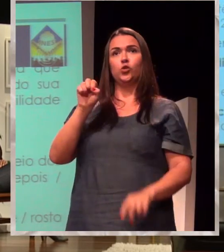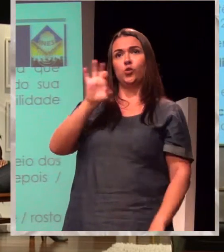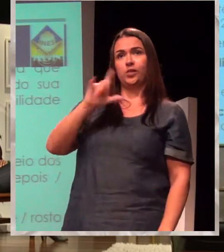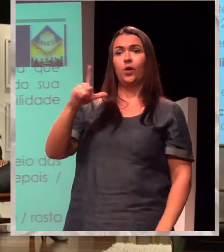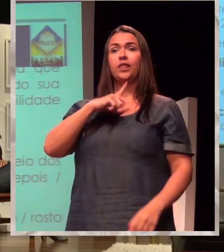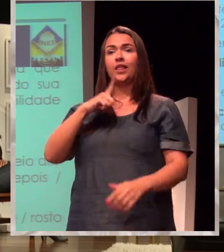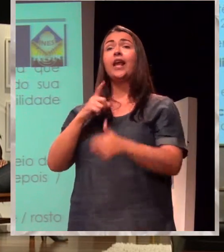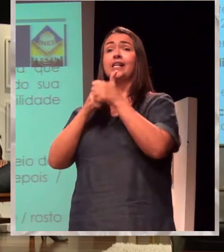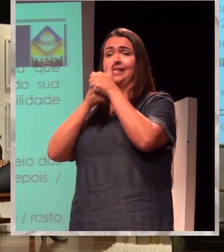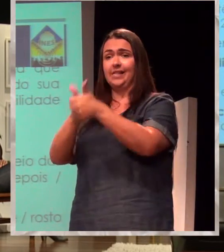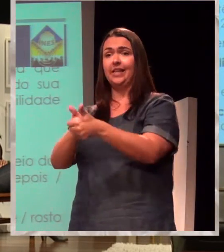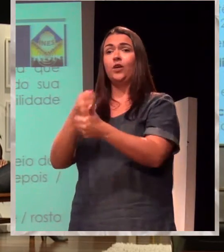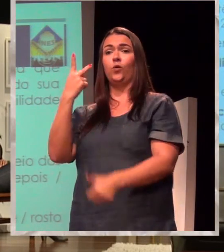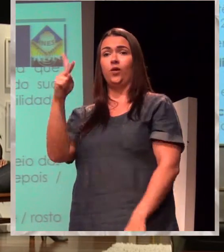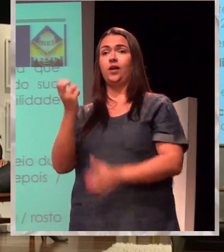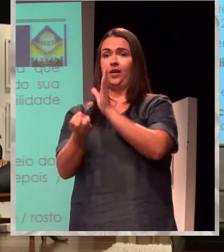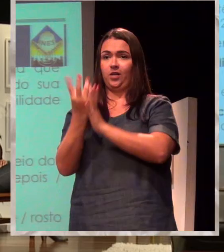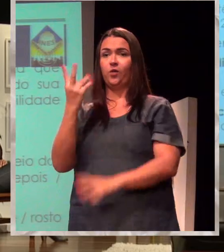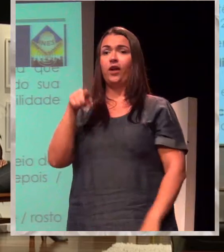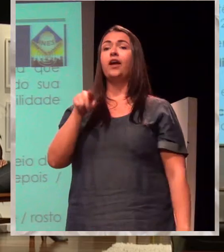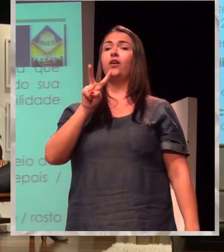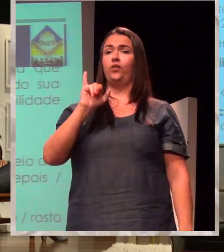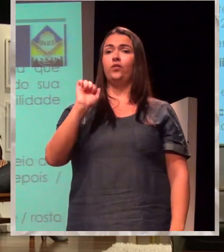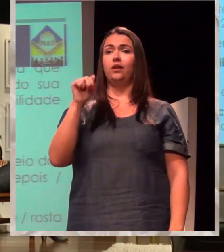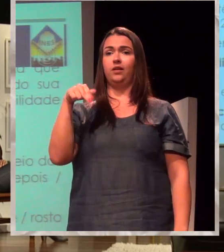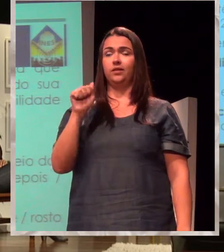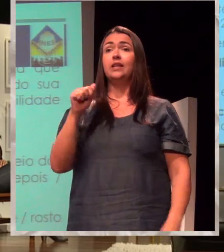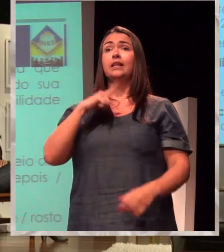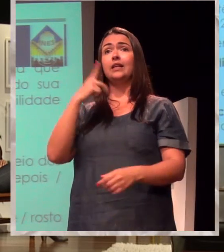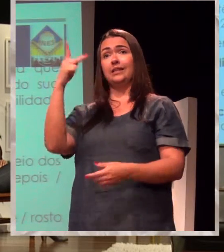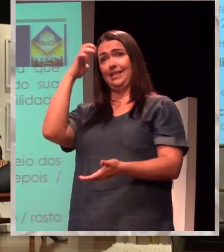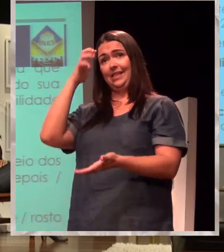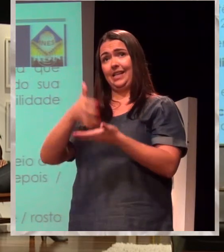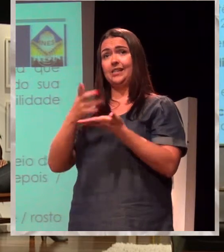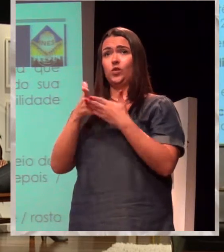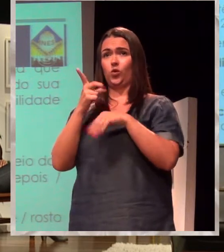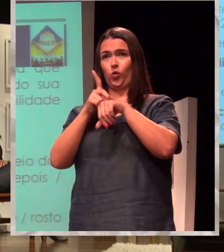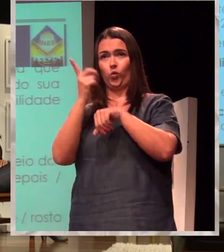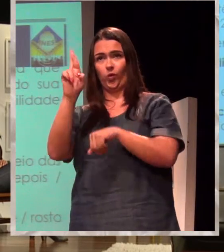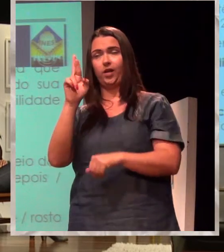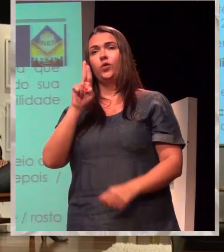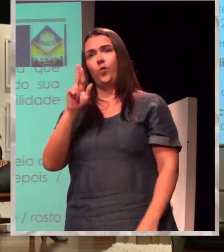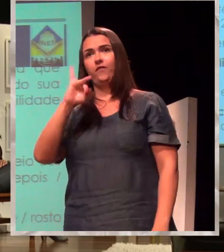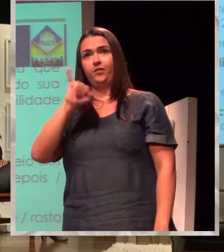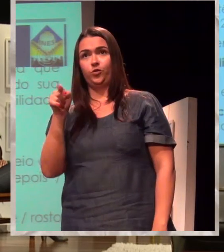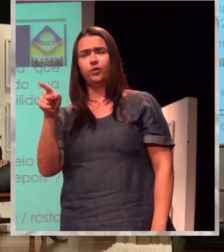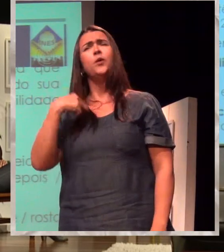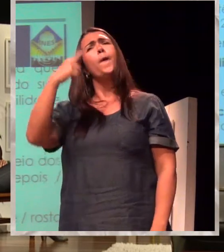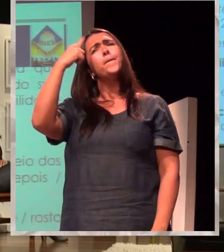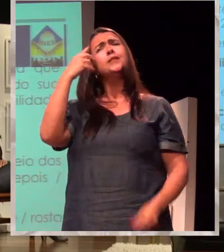Viana na sua tese de doutorado na UFRJ. E pensando, então, no modo de funcionamento